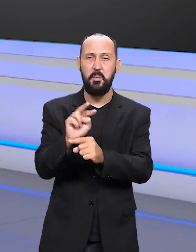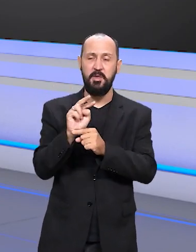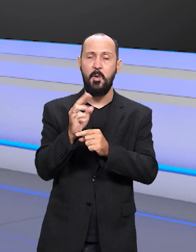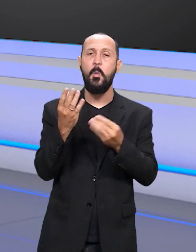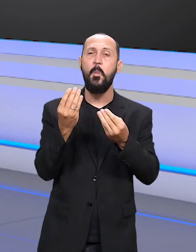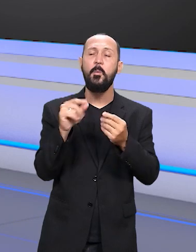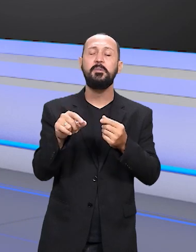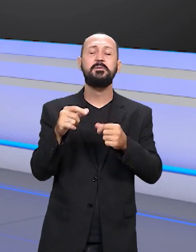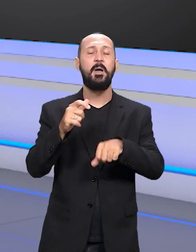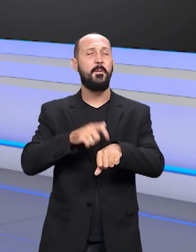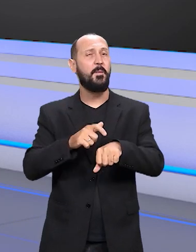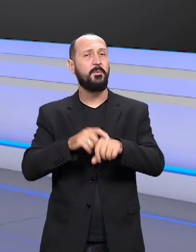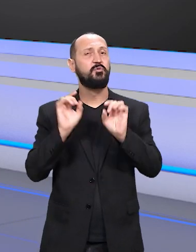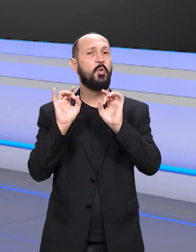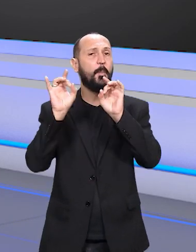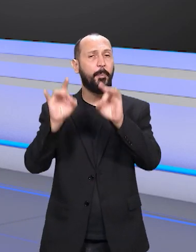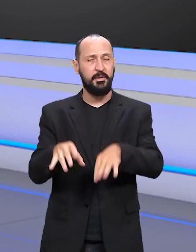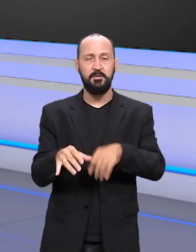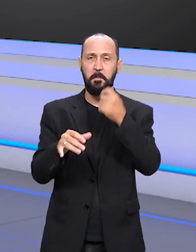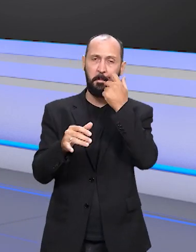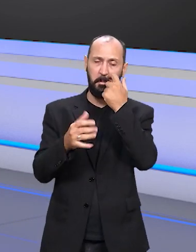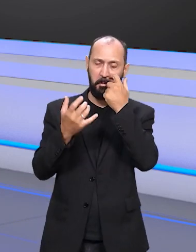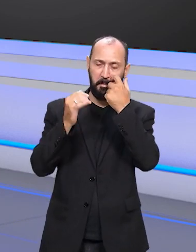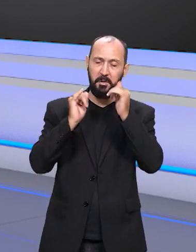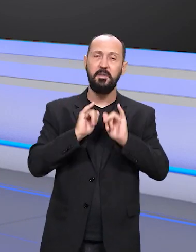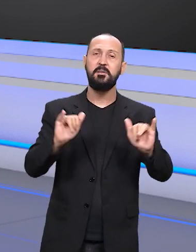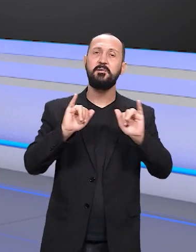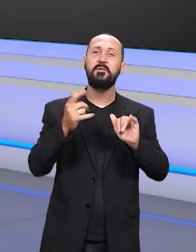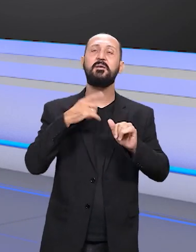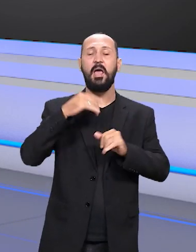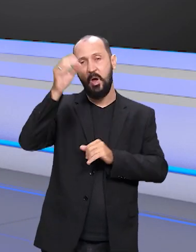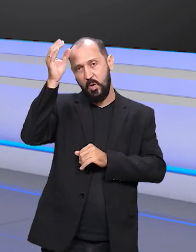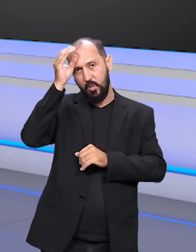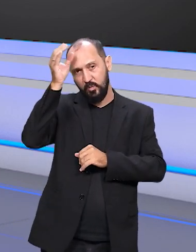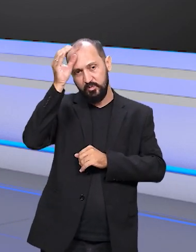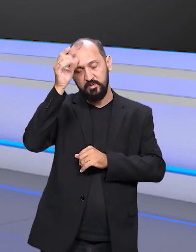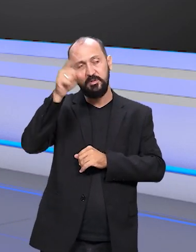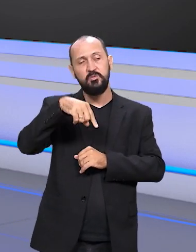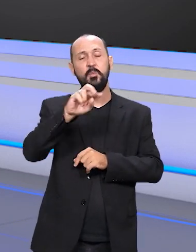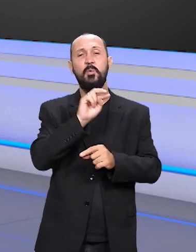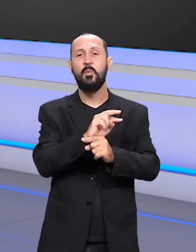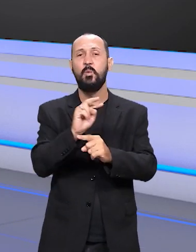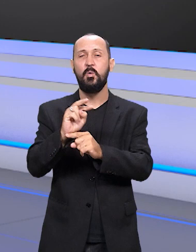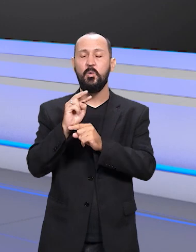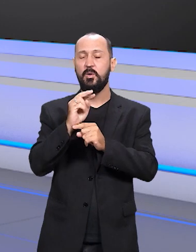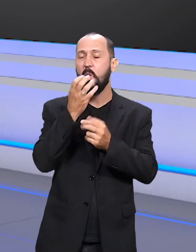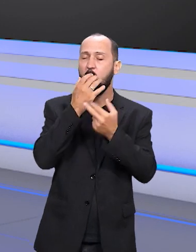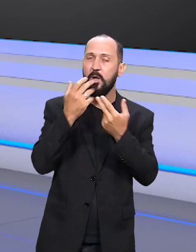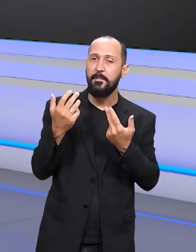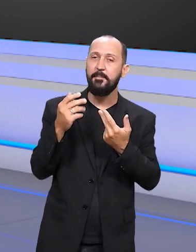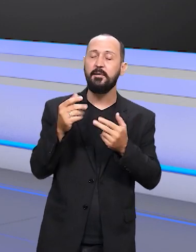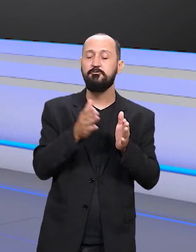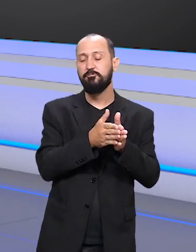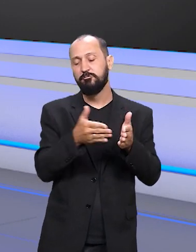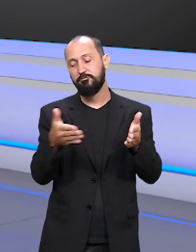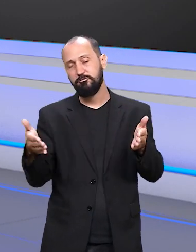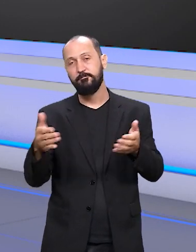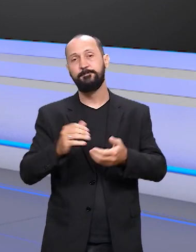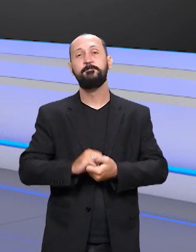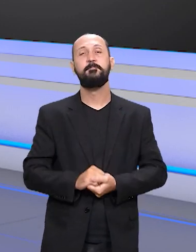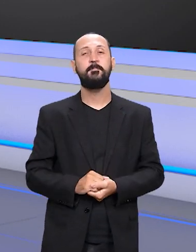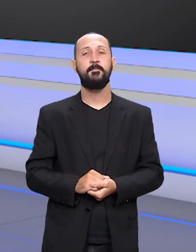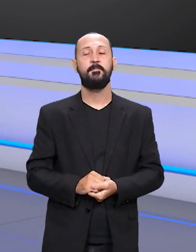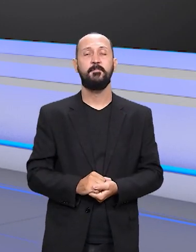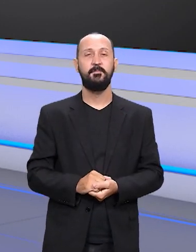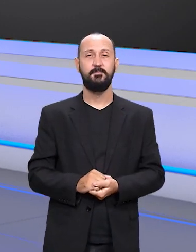de estimação. Muitos passam por situação de abandono. Uma campanha que é conscientizar sobre os cuidados com os